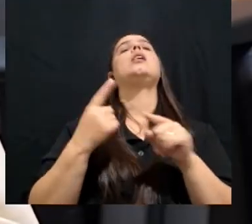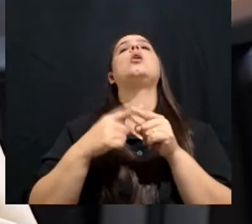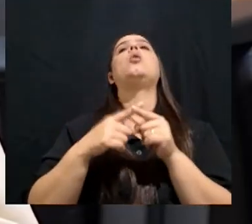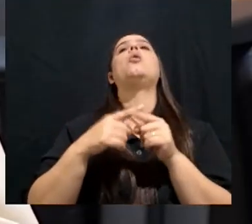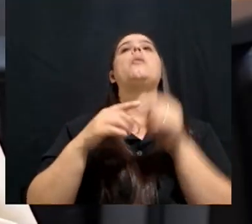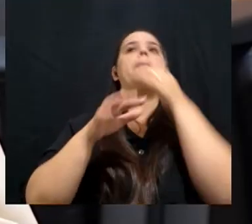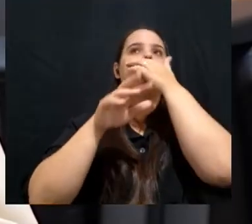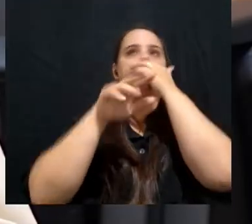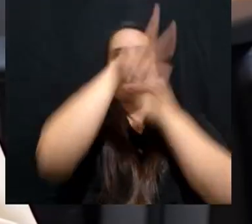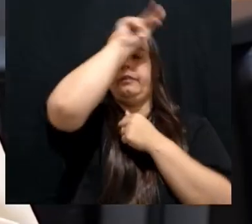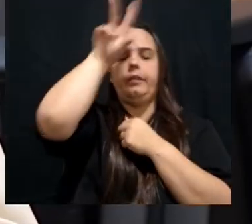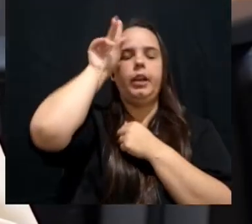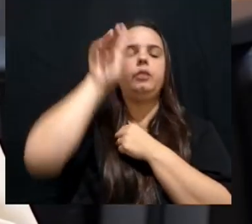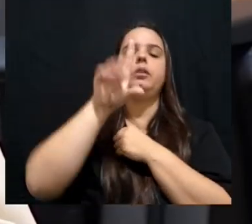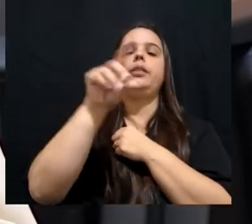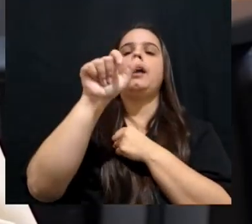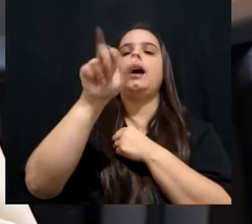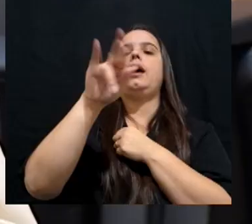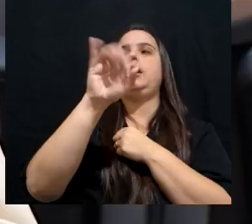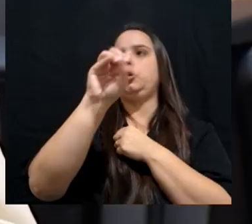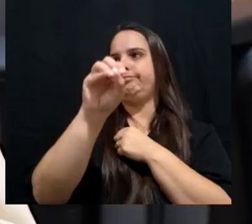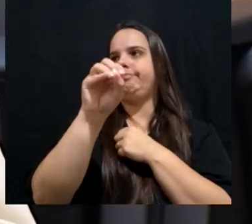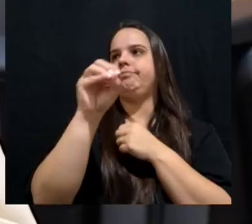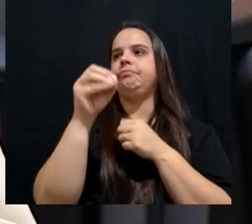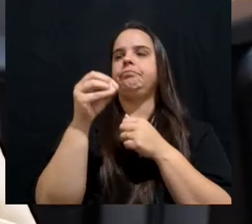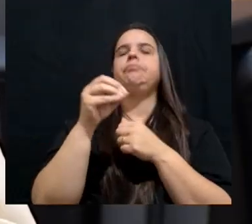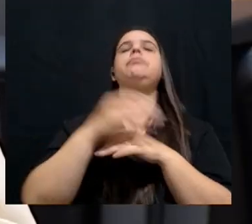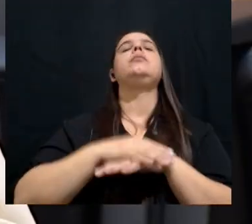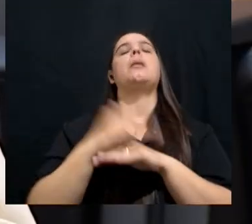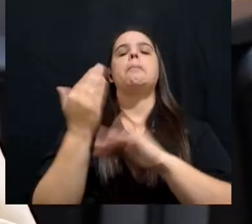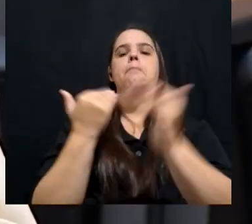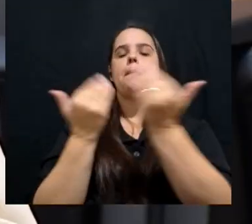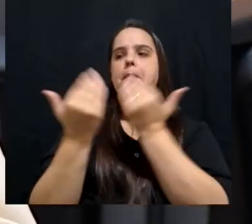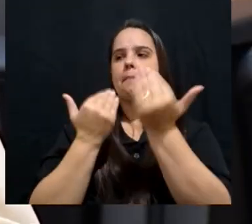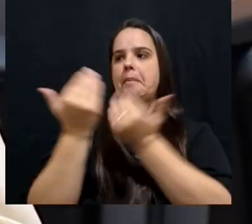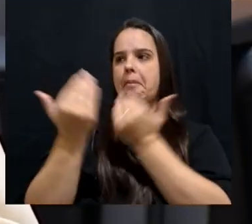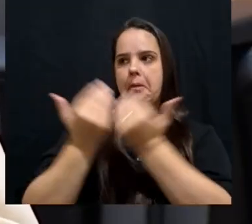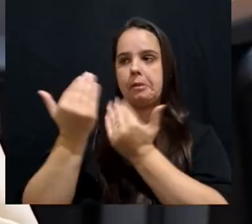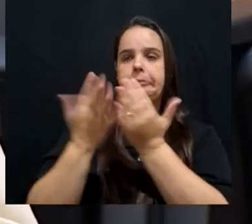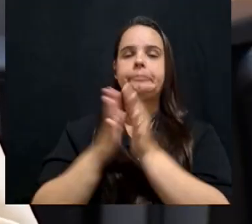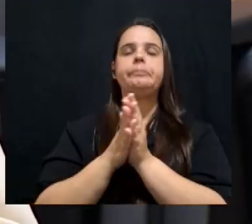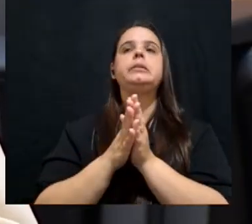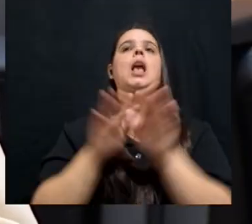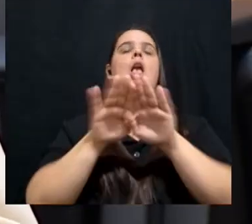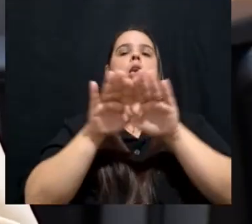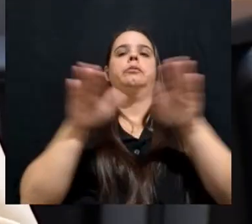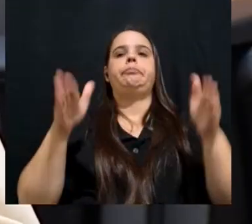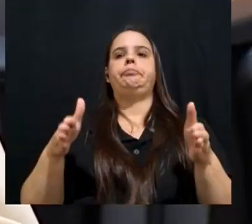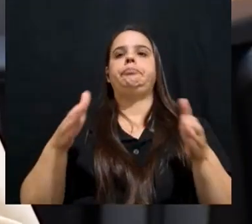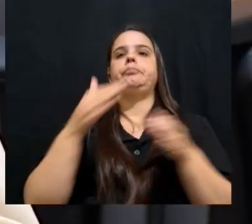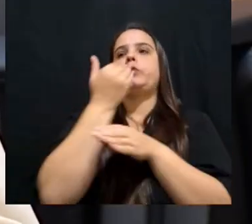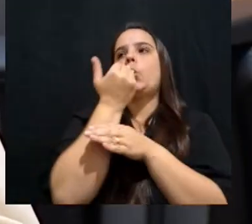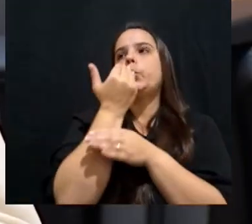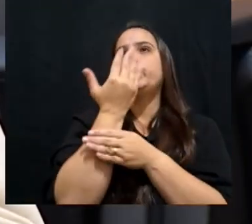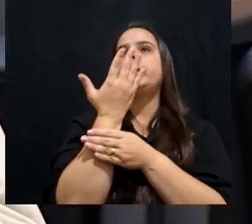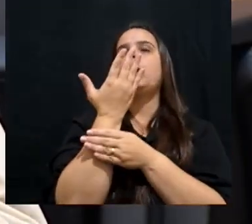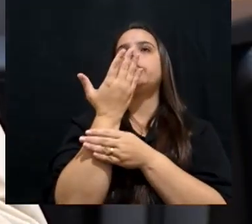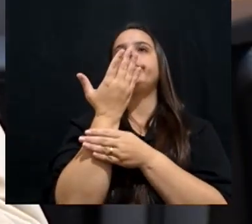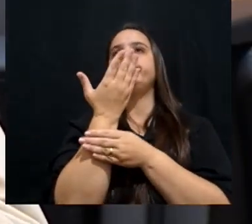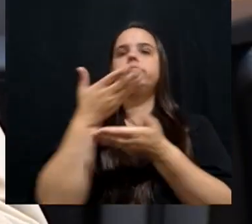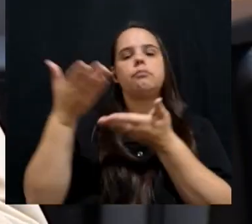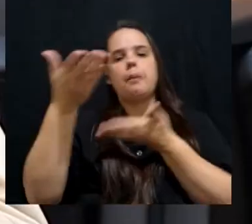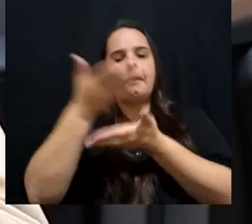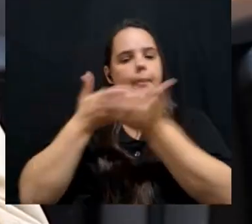presidente aqui do Conselho da Região Metropolitana. E nesse jantar o governador estava presente e ali foi colocada